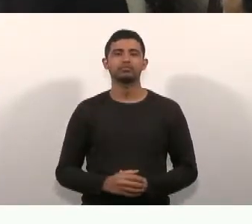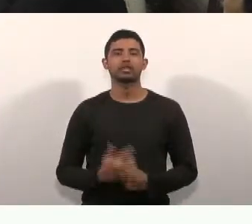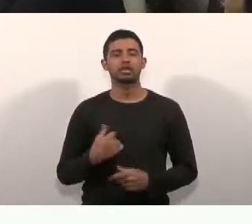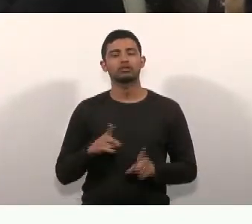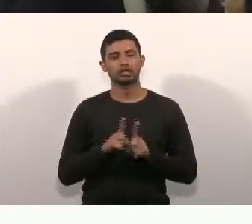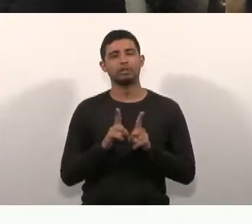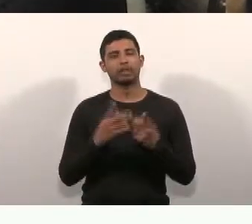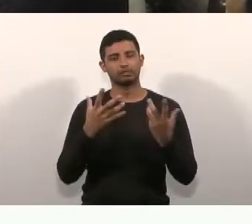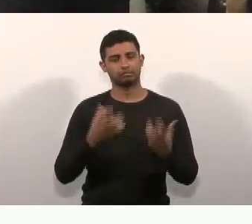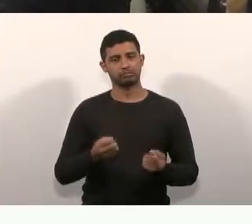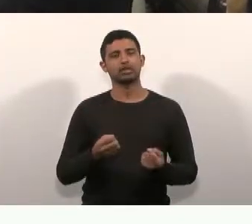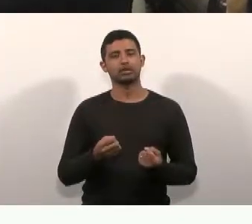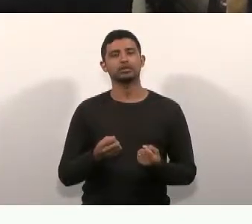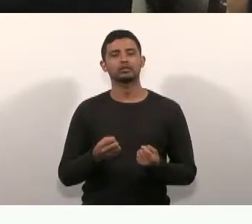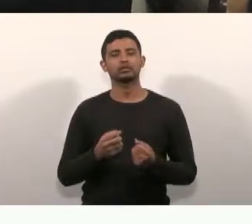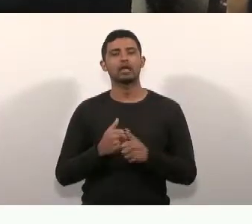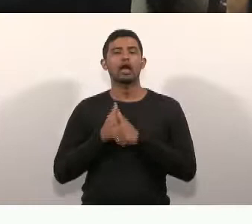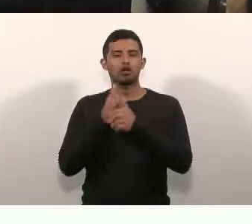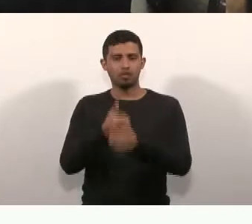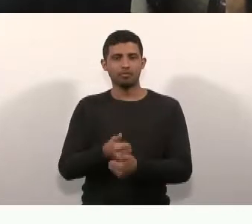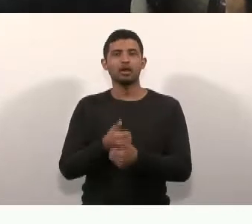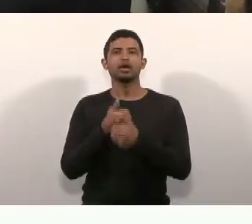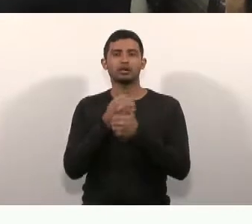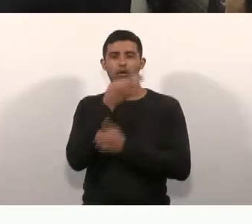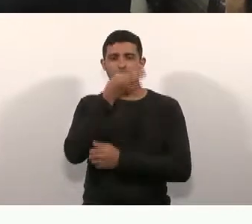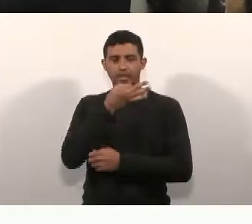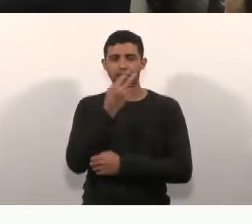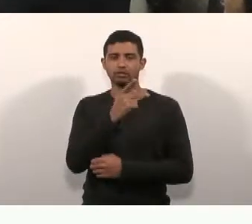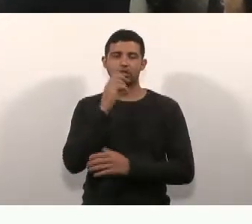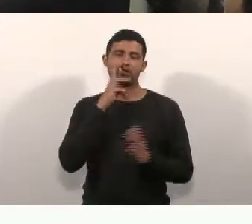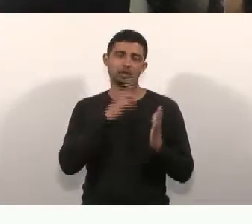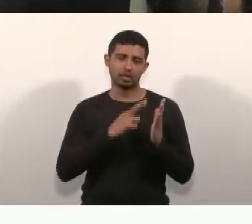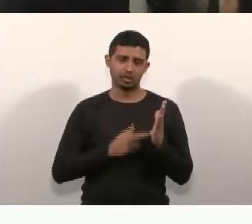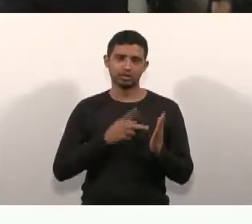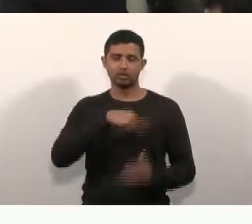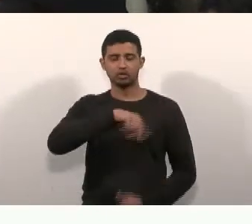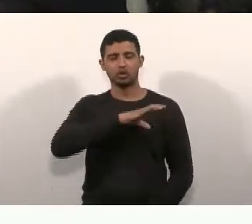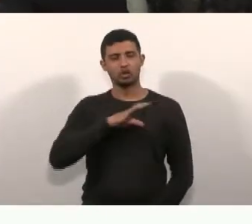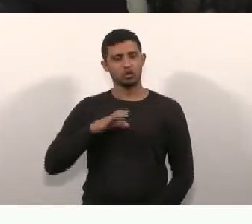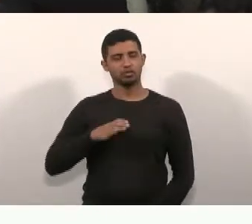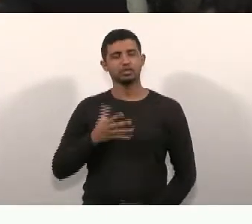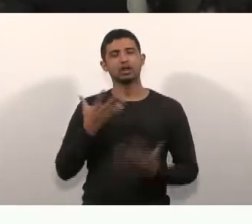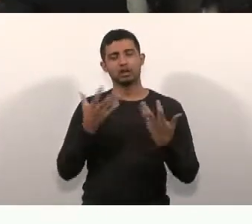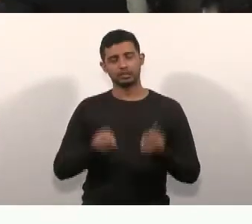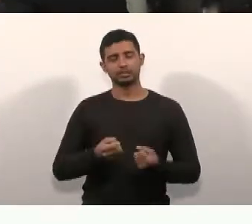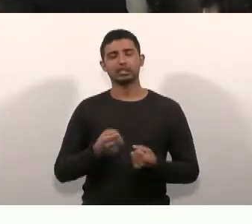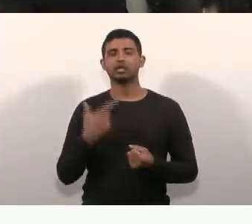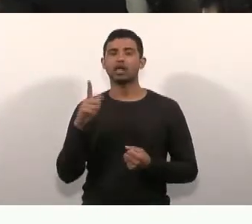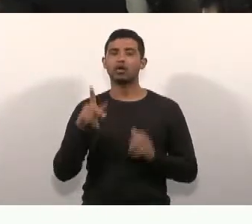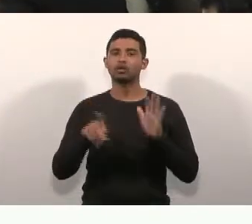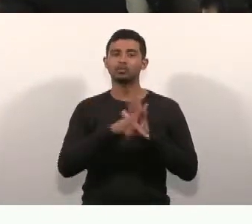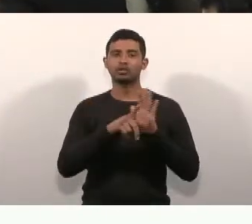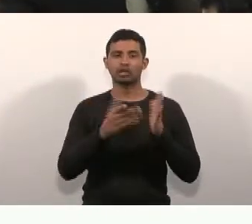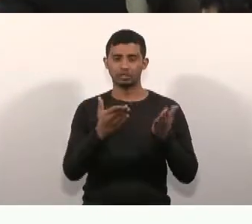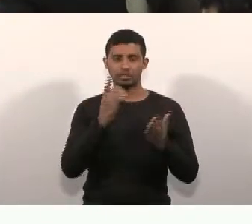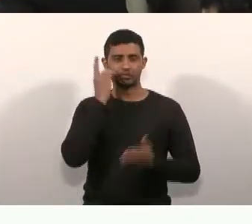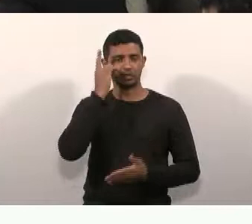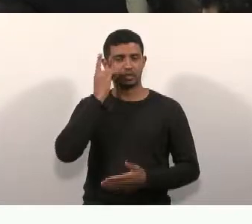voto favorável, acompanhando o parecer do relator. Então, o parecer da comissão é favorável. Próximo projeto, deputado